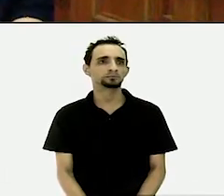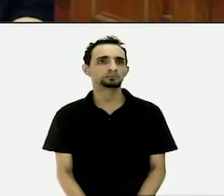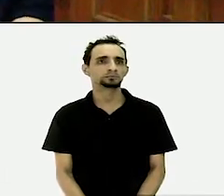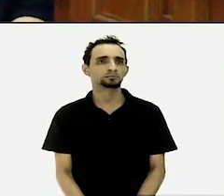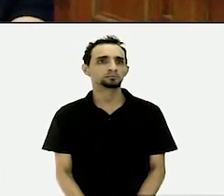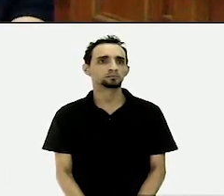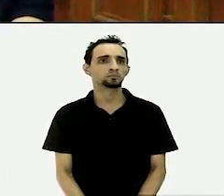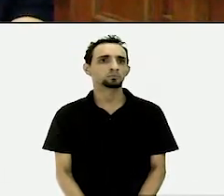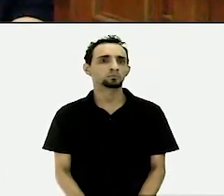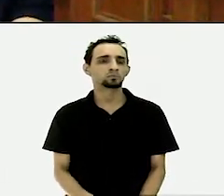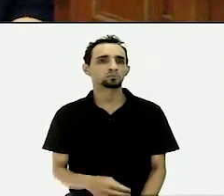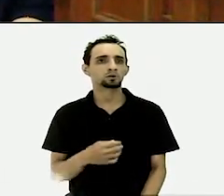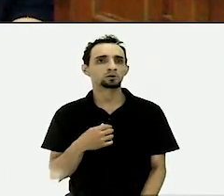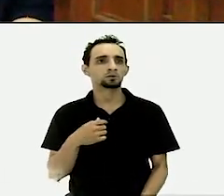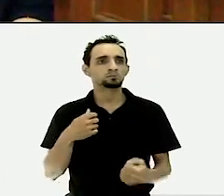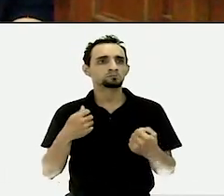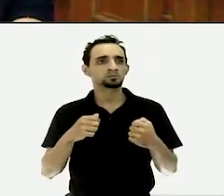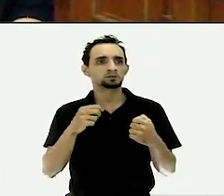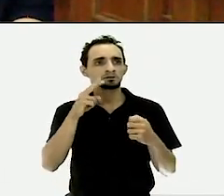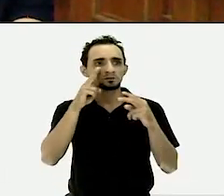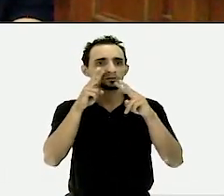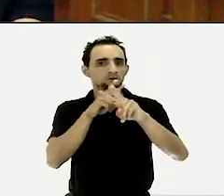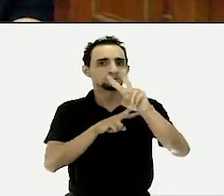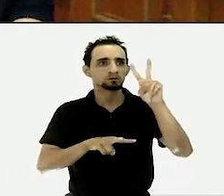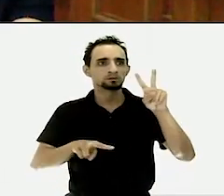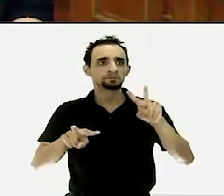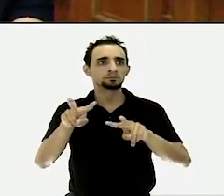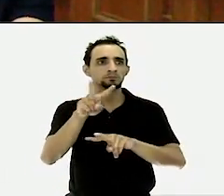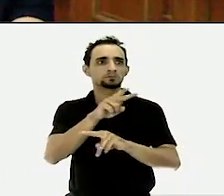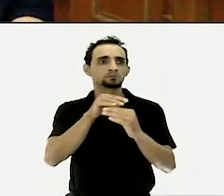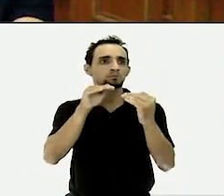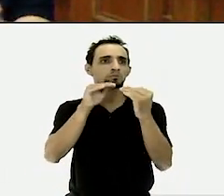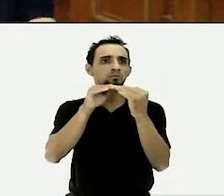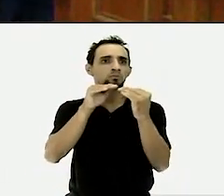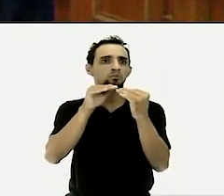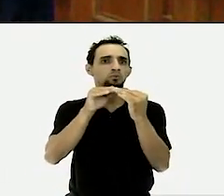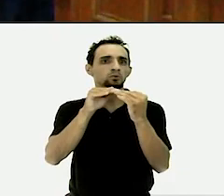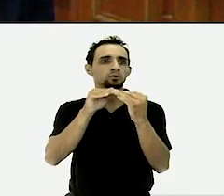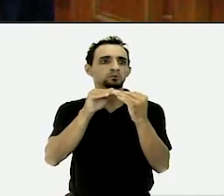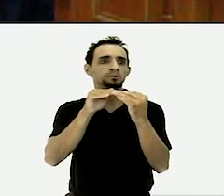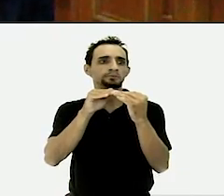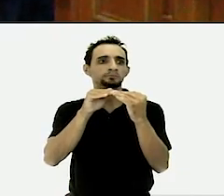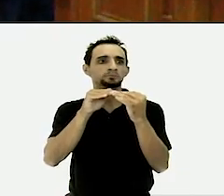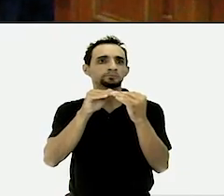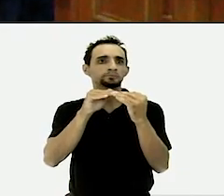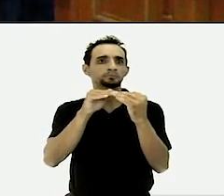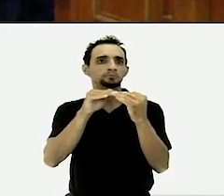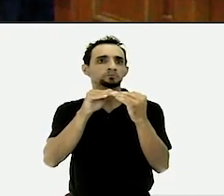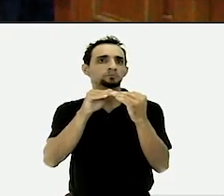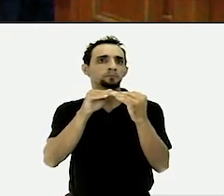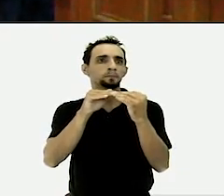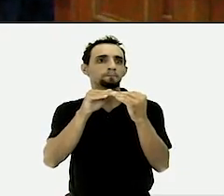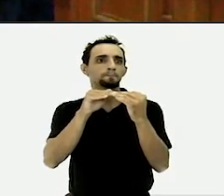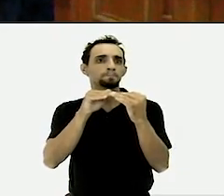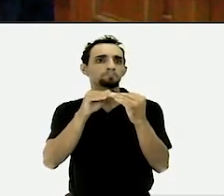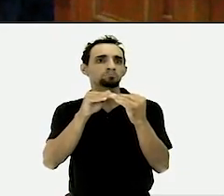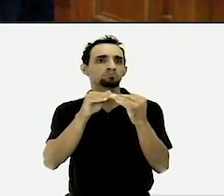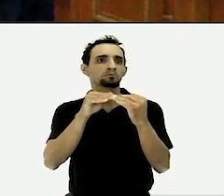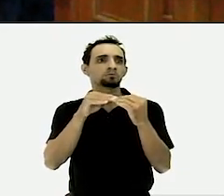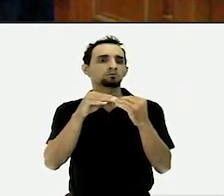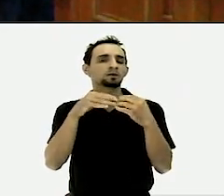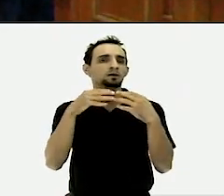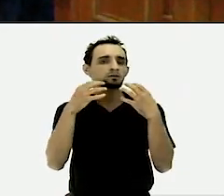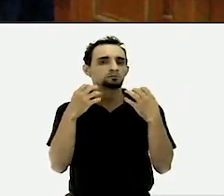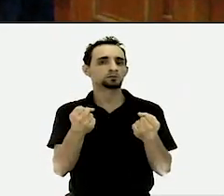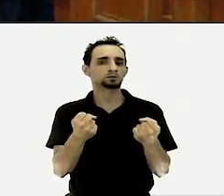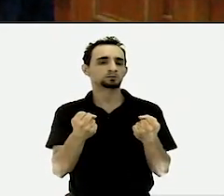que percebeu que o avô estava começando a ter um AVC e chamou o SAMU prontamente e salvou a vida do avô